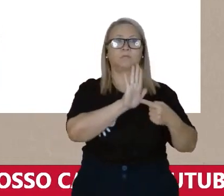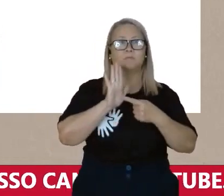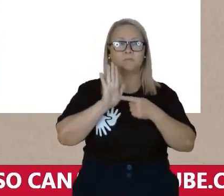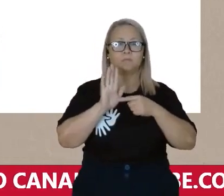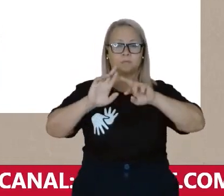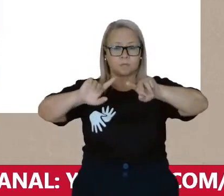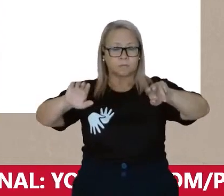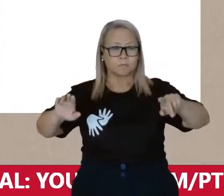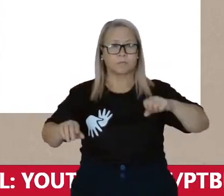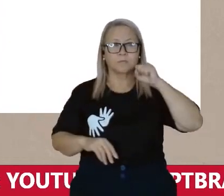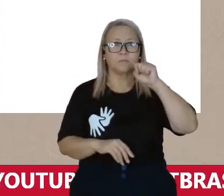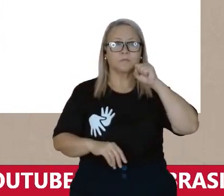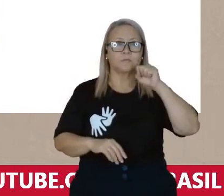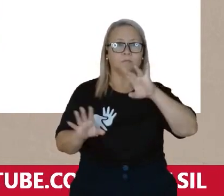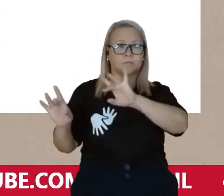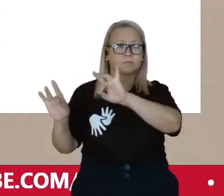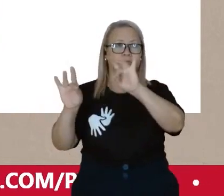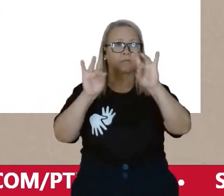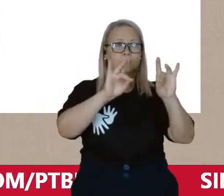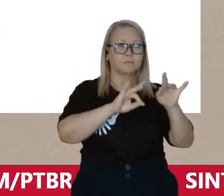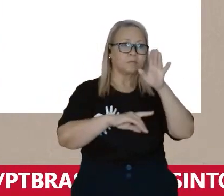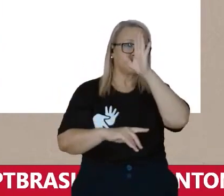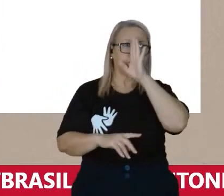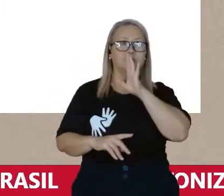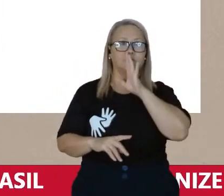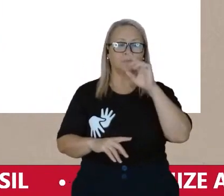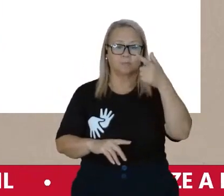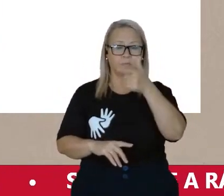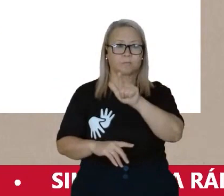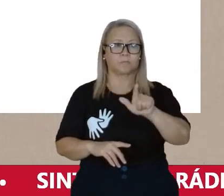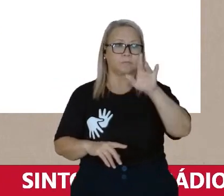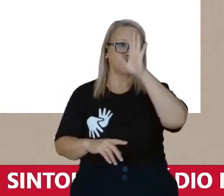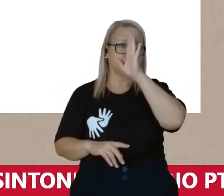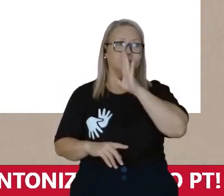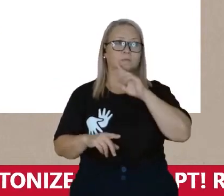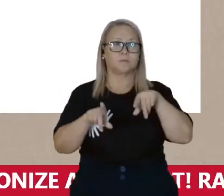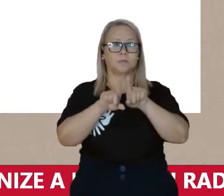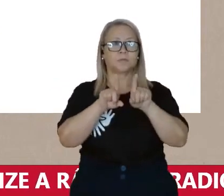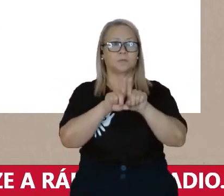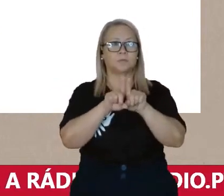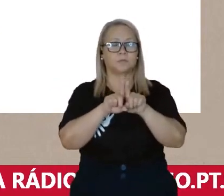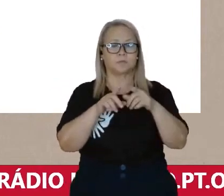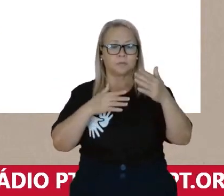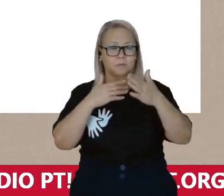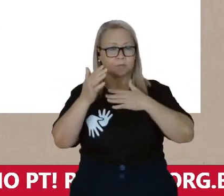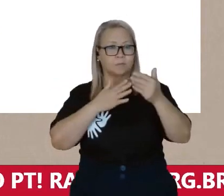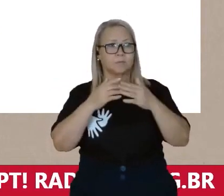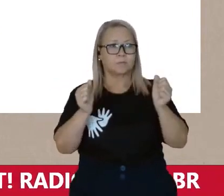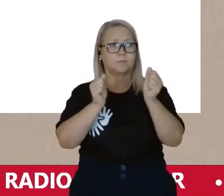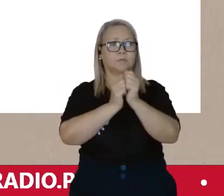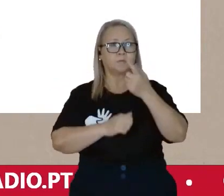vários senadores já passaram a seguir não só no perfil, como outros perfis que também atuaram junto com a